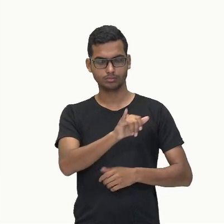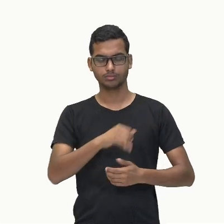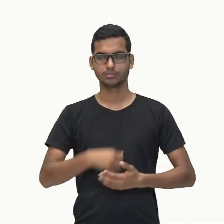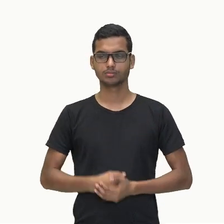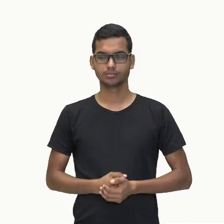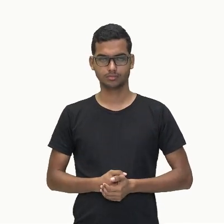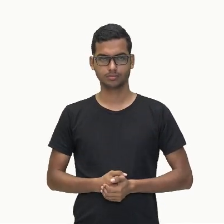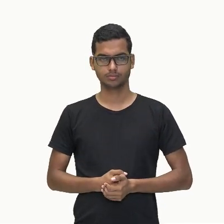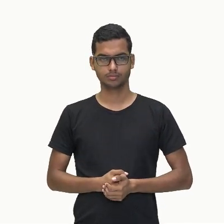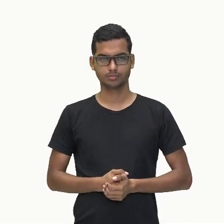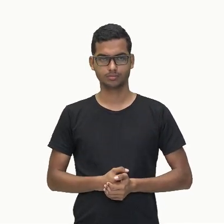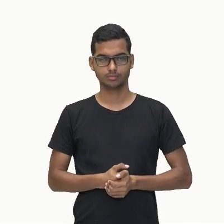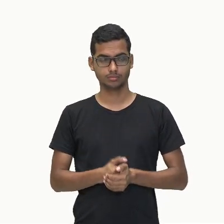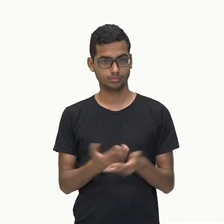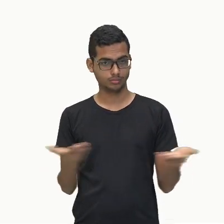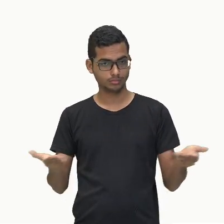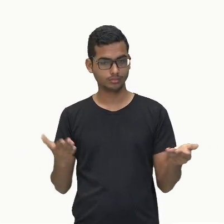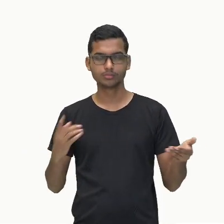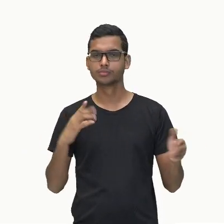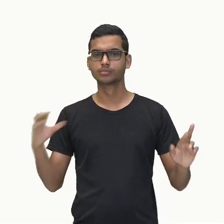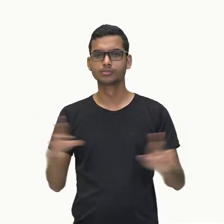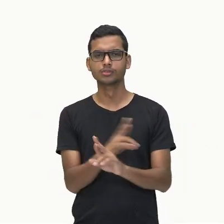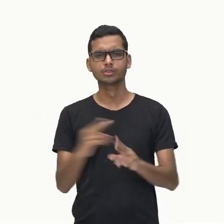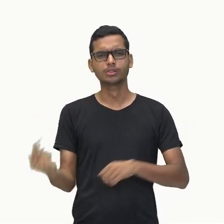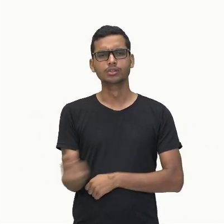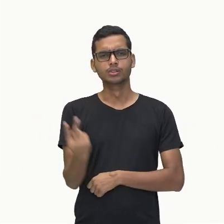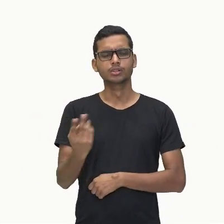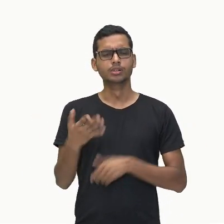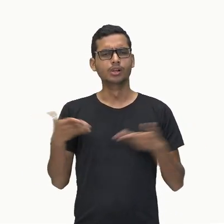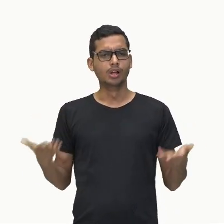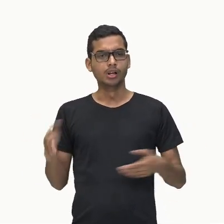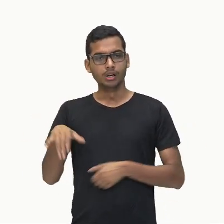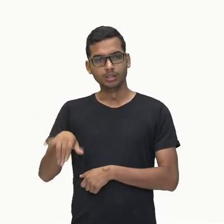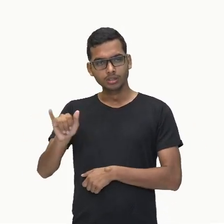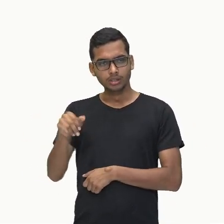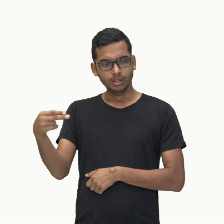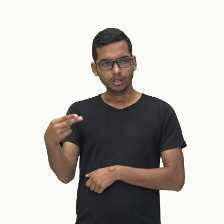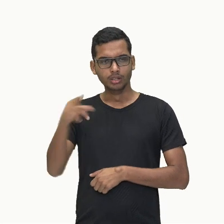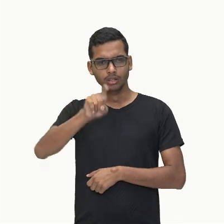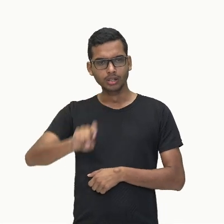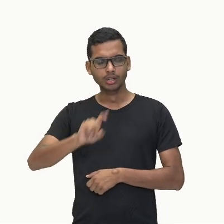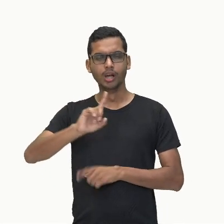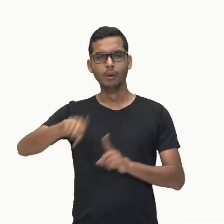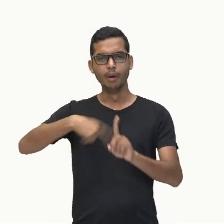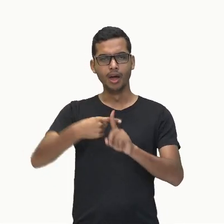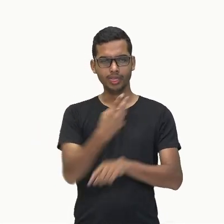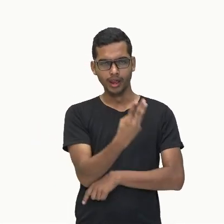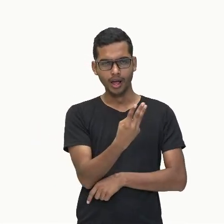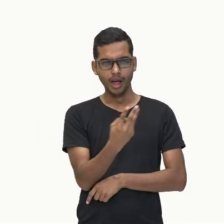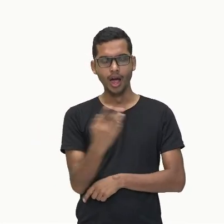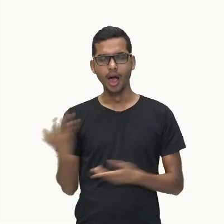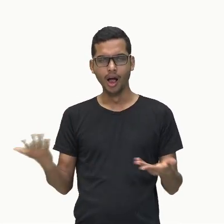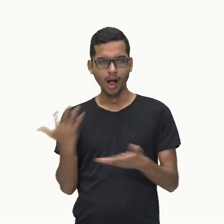mais 3. Então, vamos pegar os valores de x e substituir aqui, ó. Qual o primeiro valor